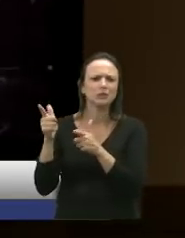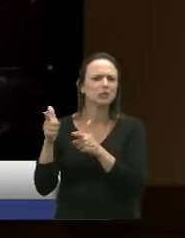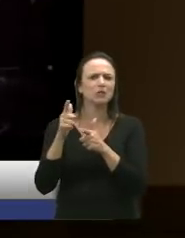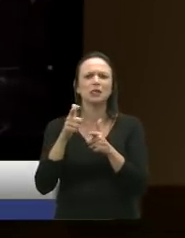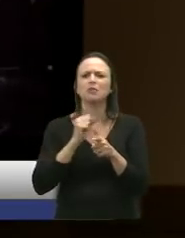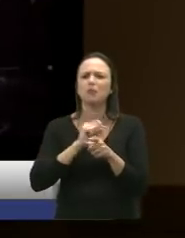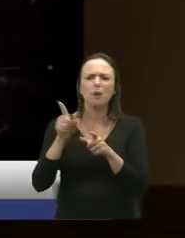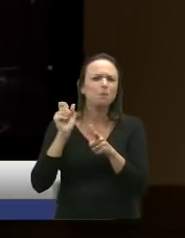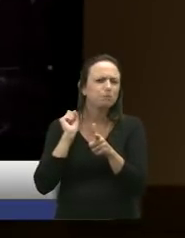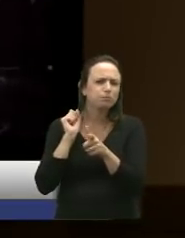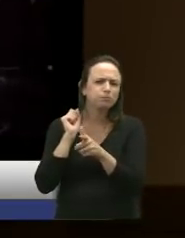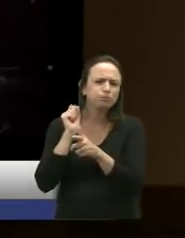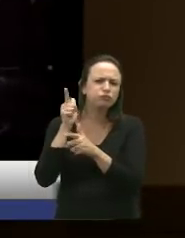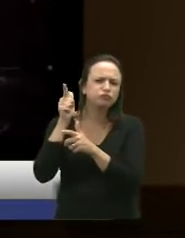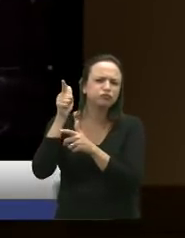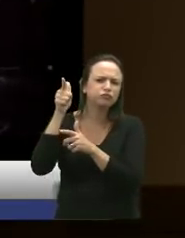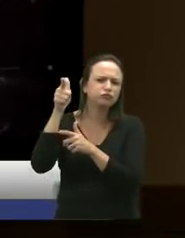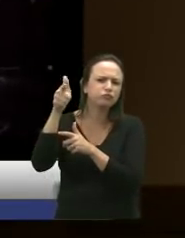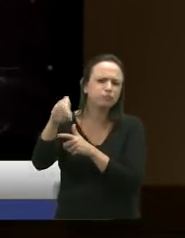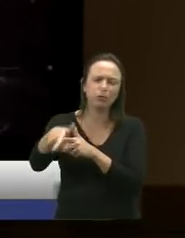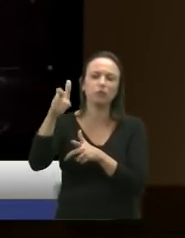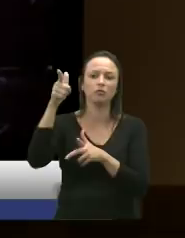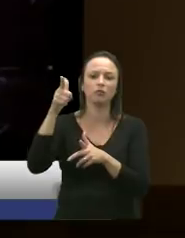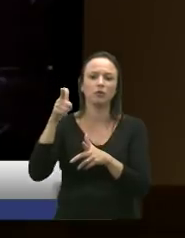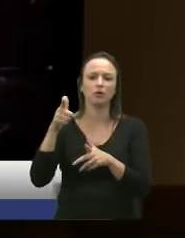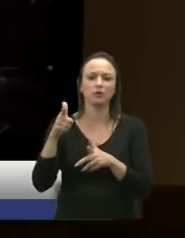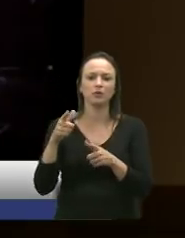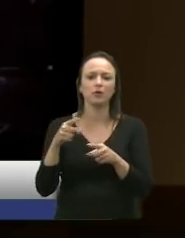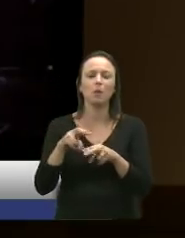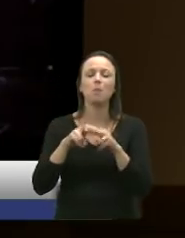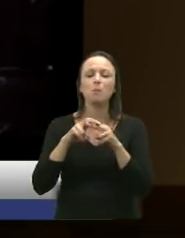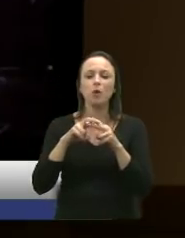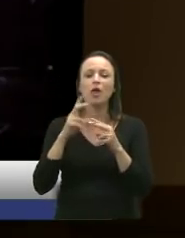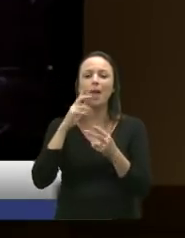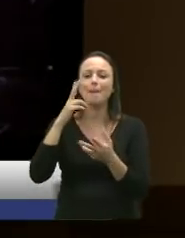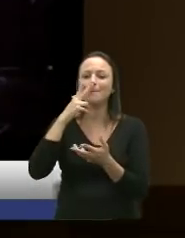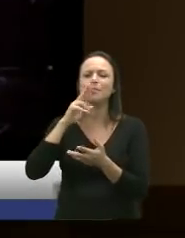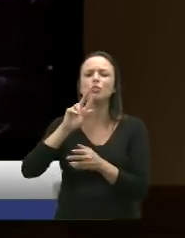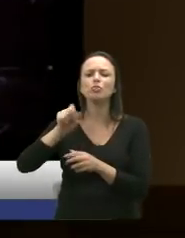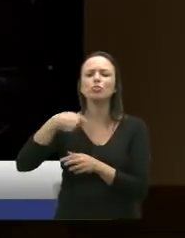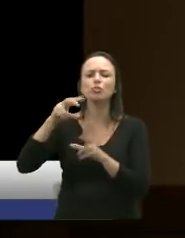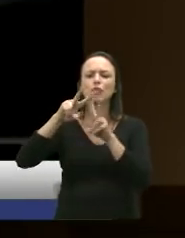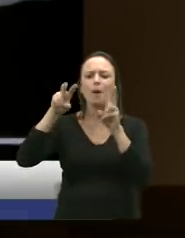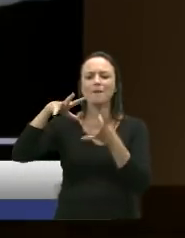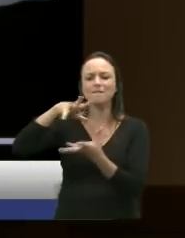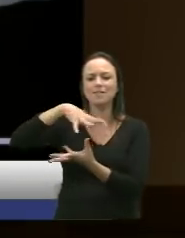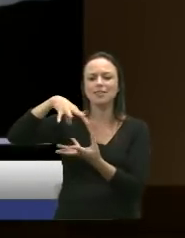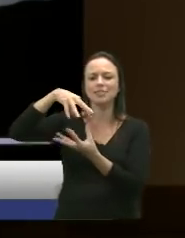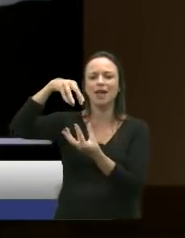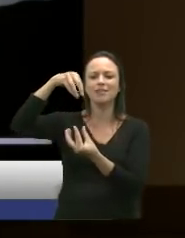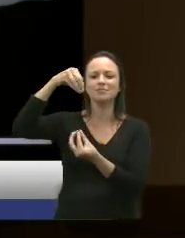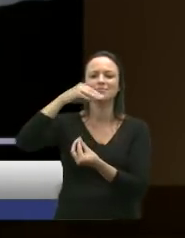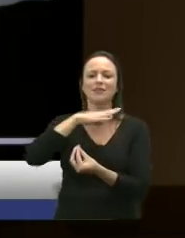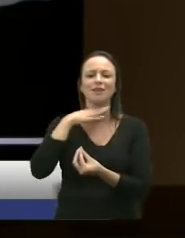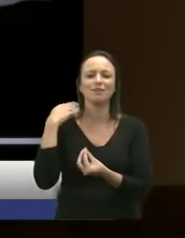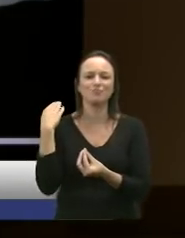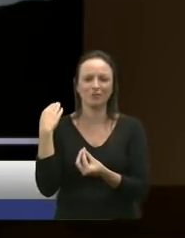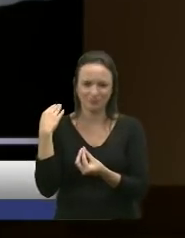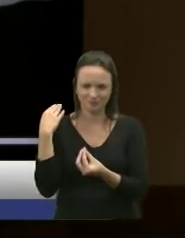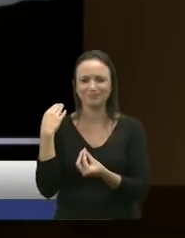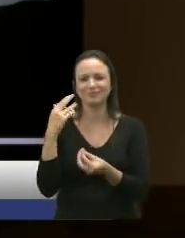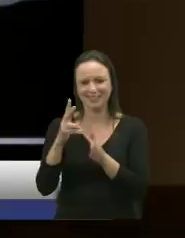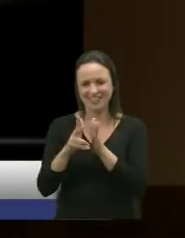e disparava, surpreendendo o inimigo. É por isso que deram o apelido de Fantasma da Morte para o trem blindado. Aliás, para os